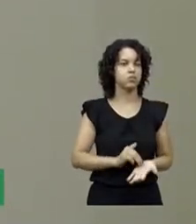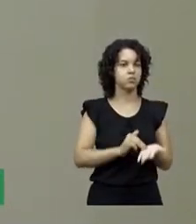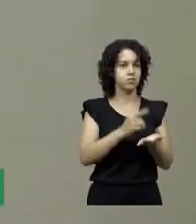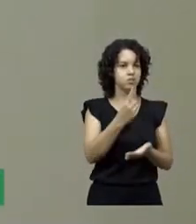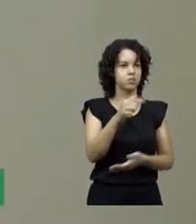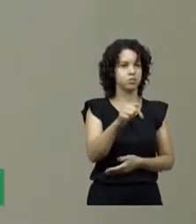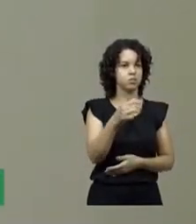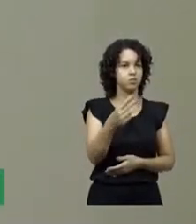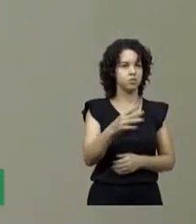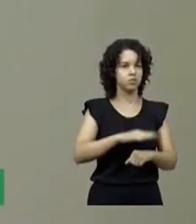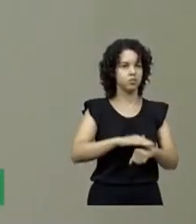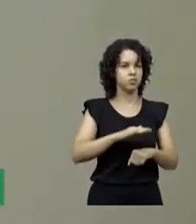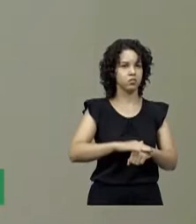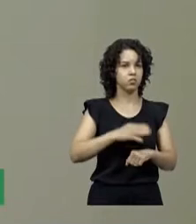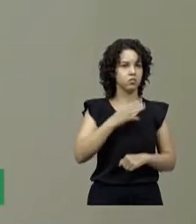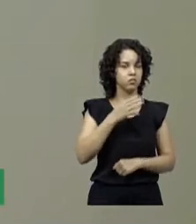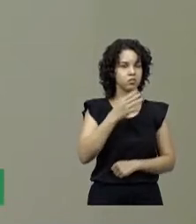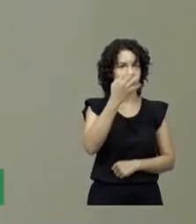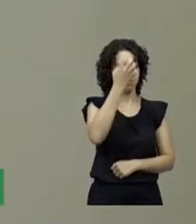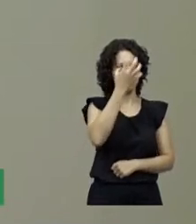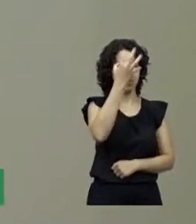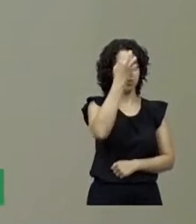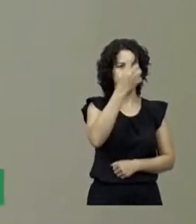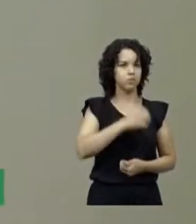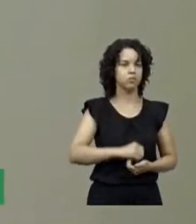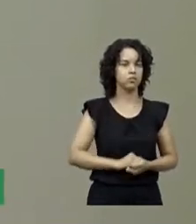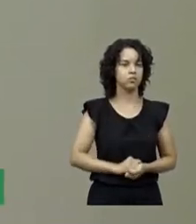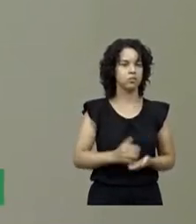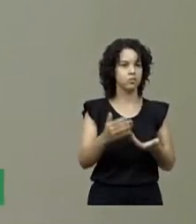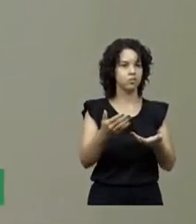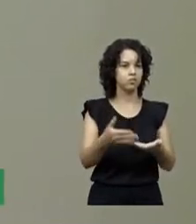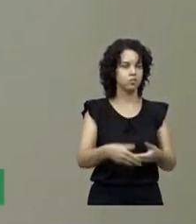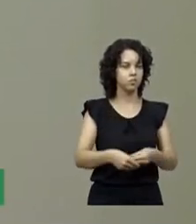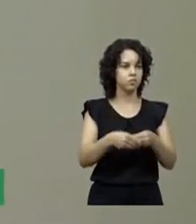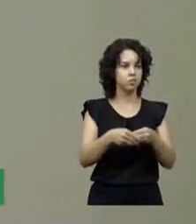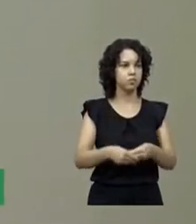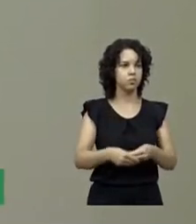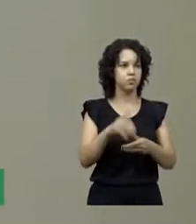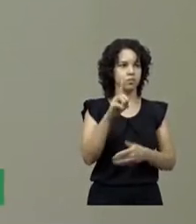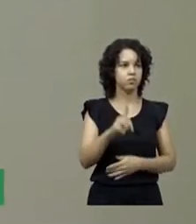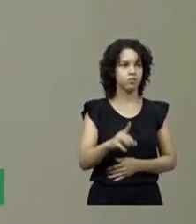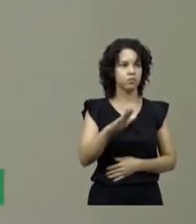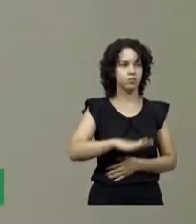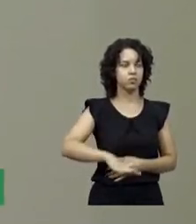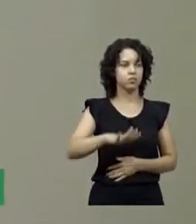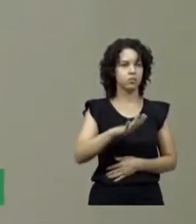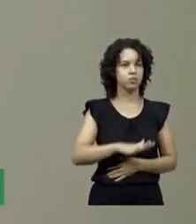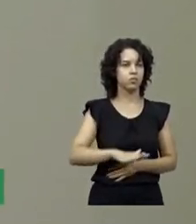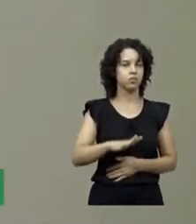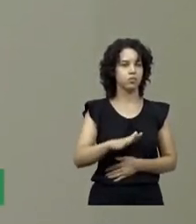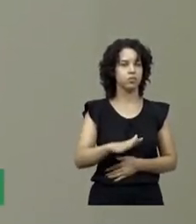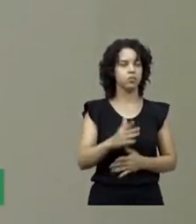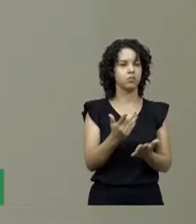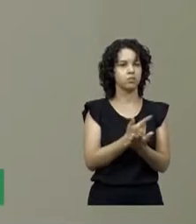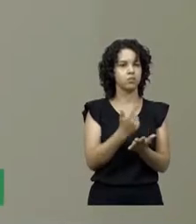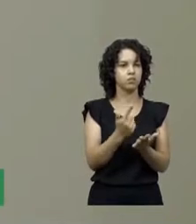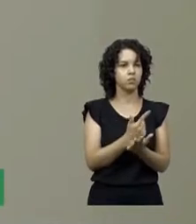173, autor deputado Ismael dos Santos, cumprimentando a diretora-geral da Biblioteca Pública,